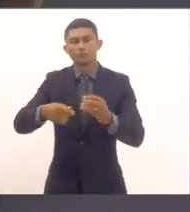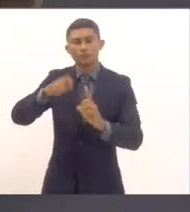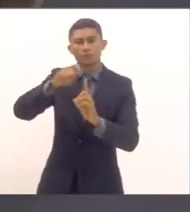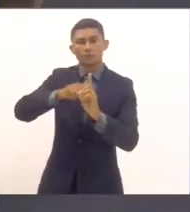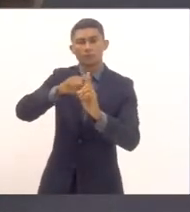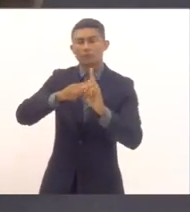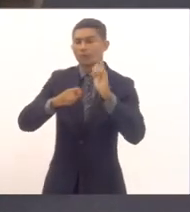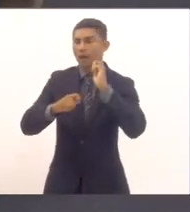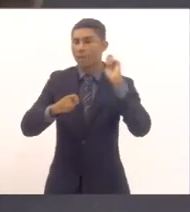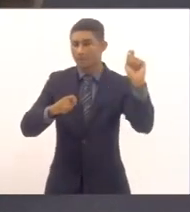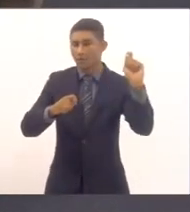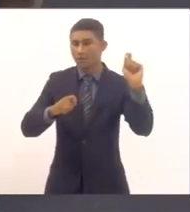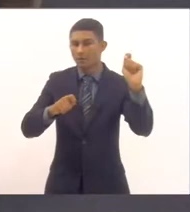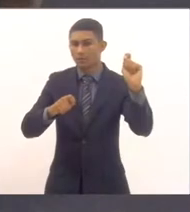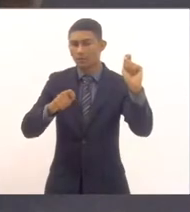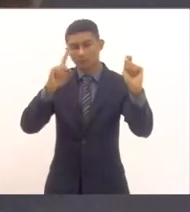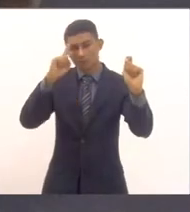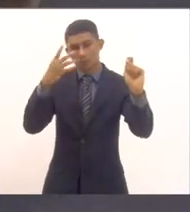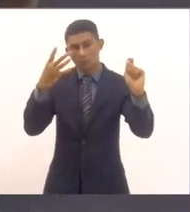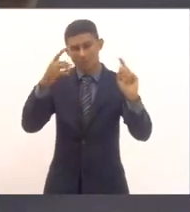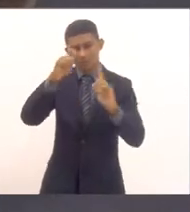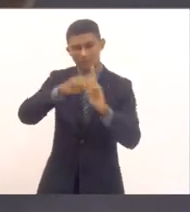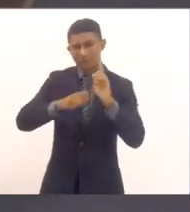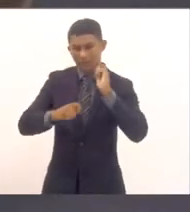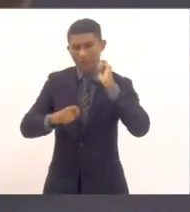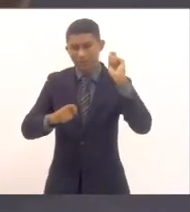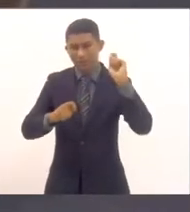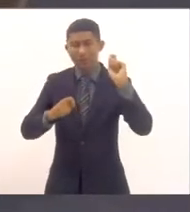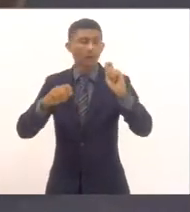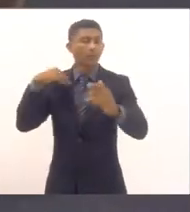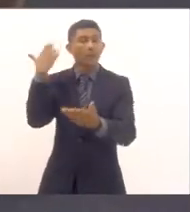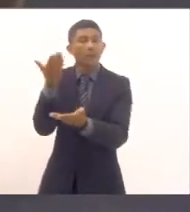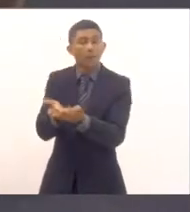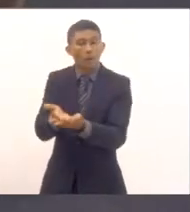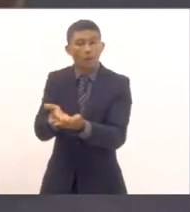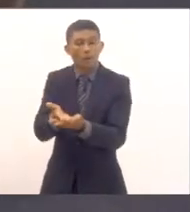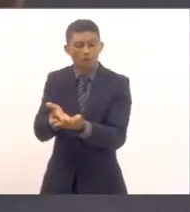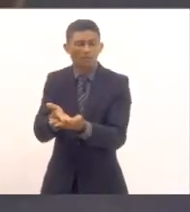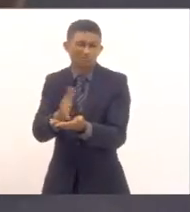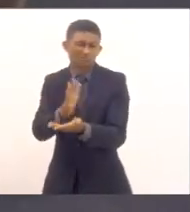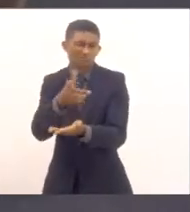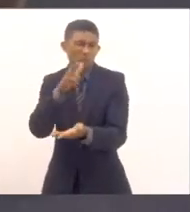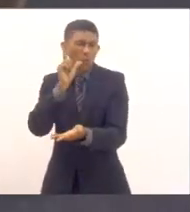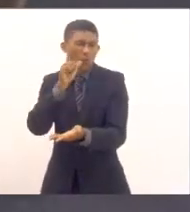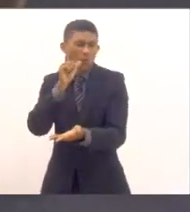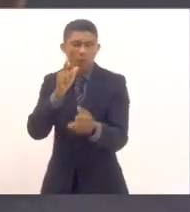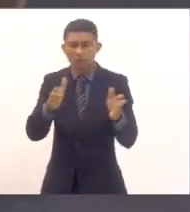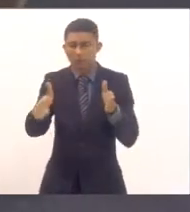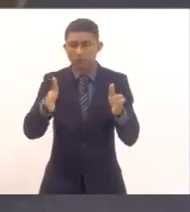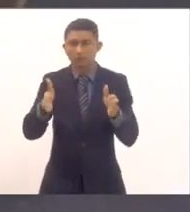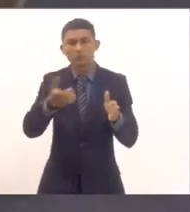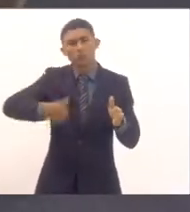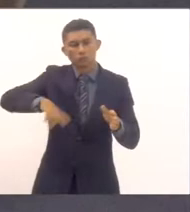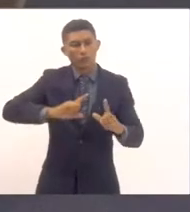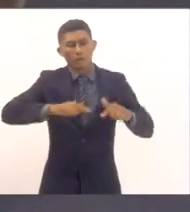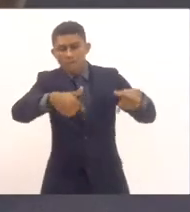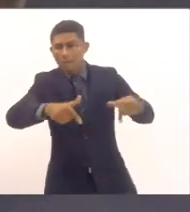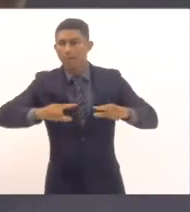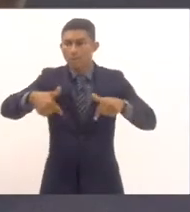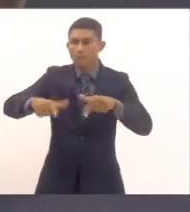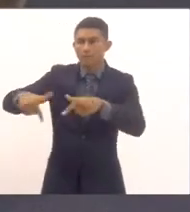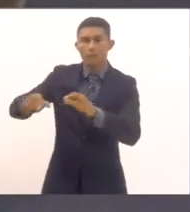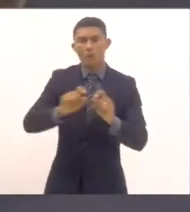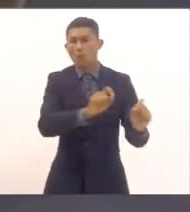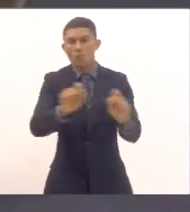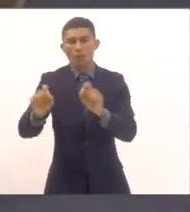reunião da CPI do dia quatro de Abril até a data de ontem aproximadamente hoje eu vou falar